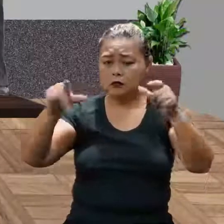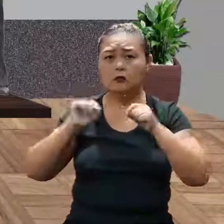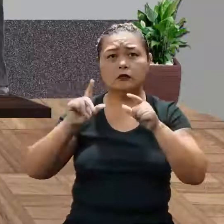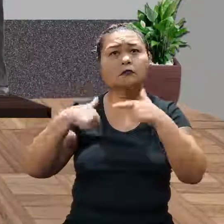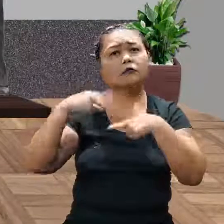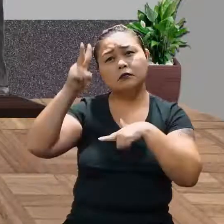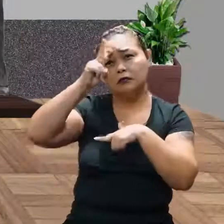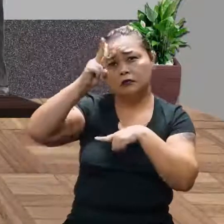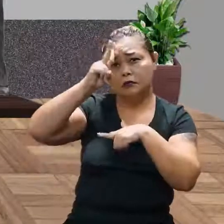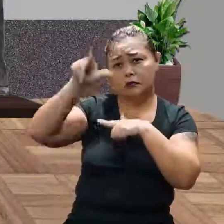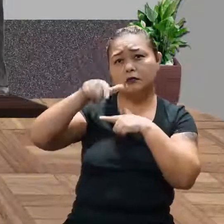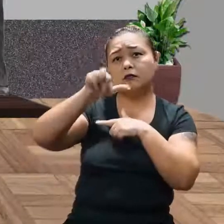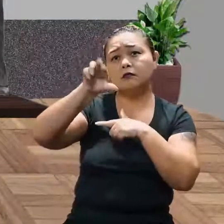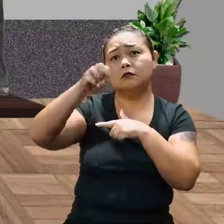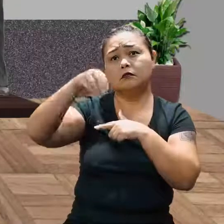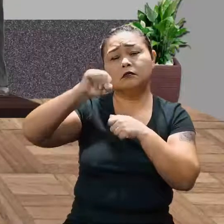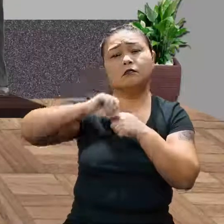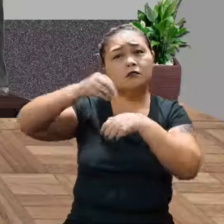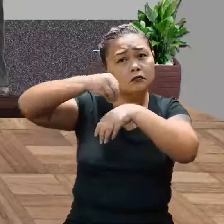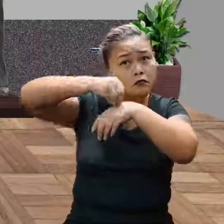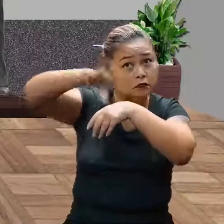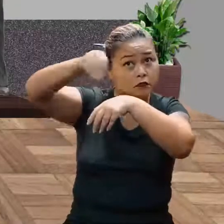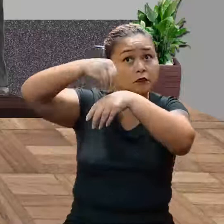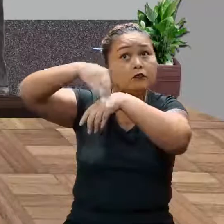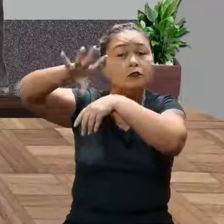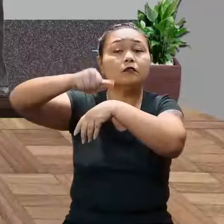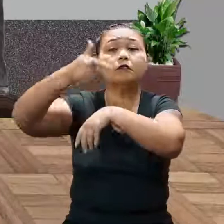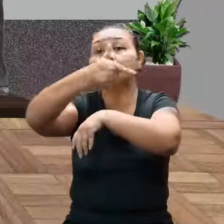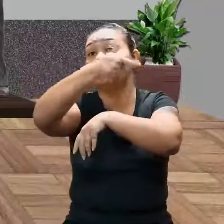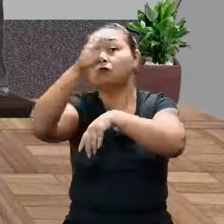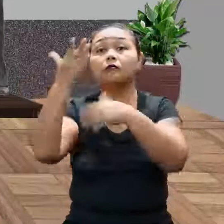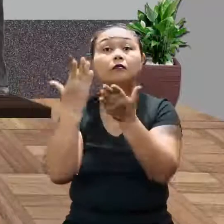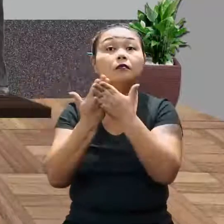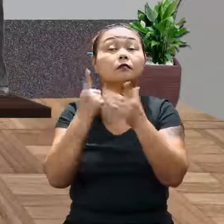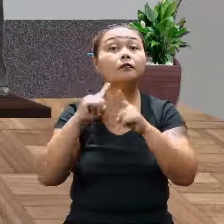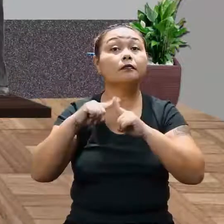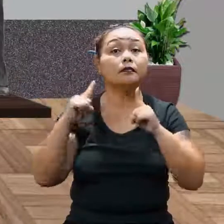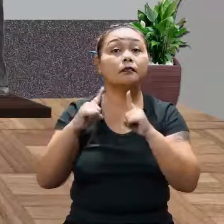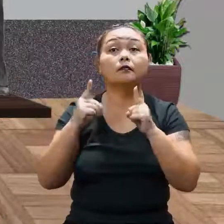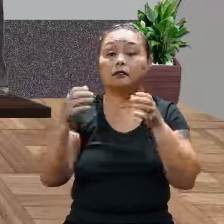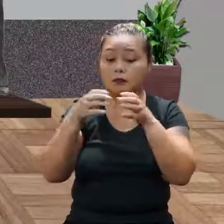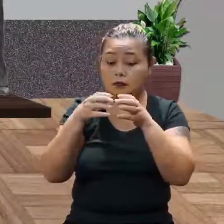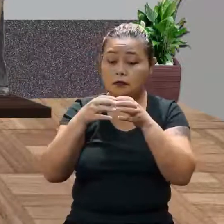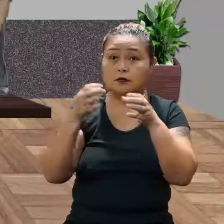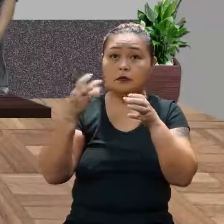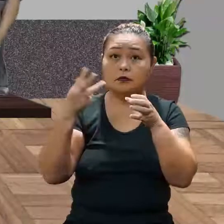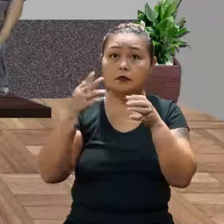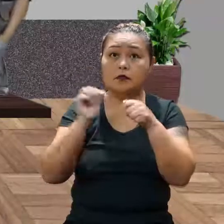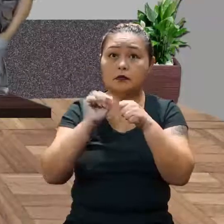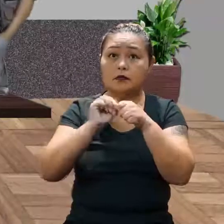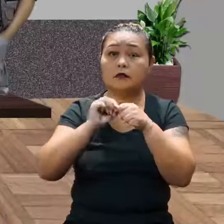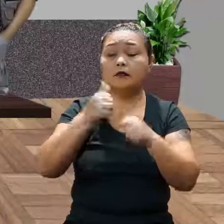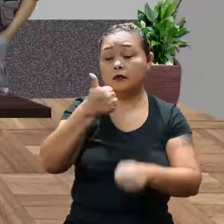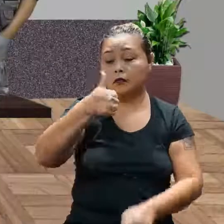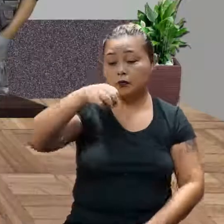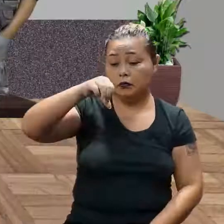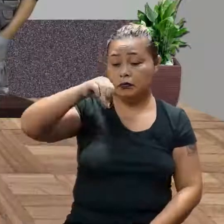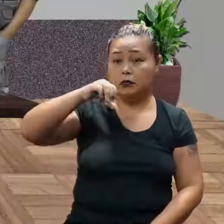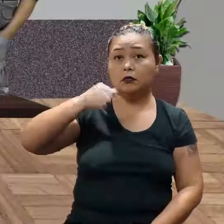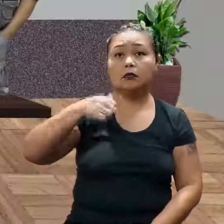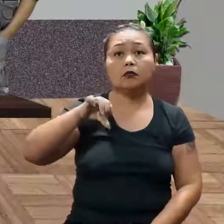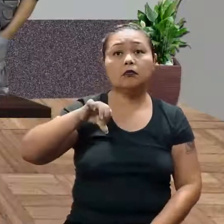toda uma história que o professor Lourdes Mar já trabalhou com vocês em outra aula. Mas a terceira expedição, essa de 1909, é